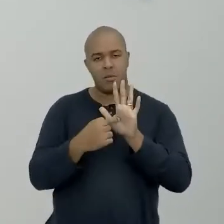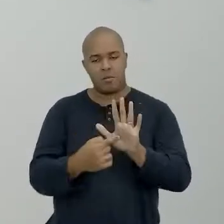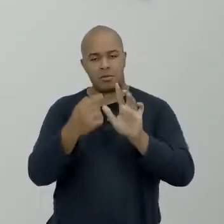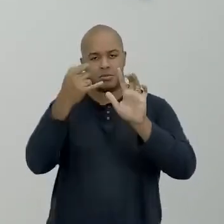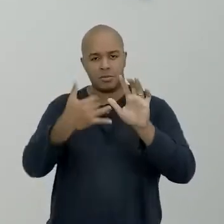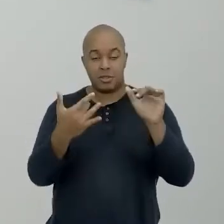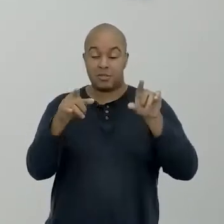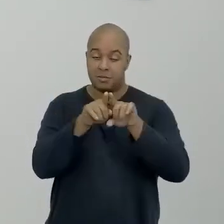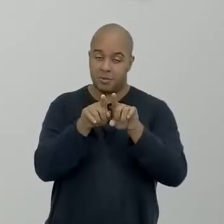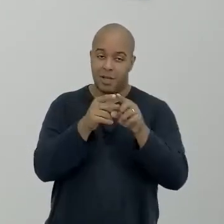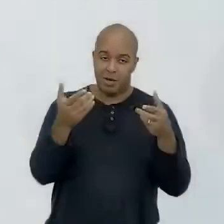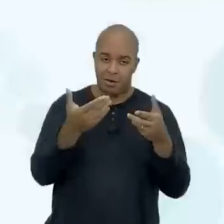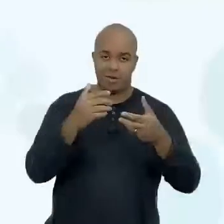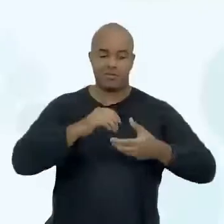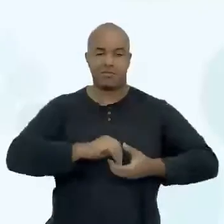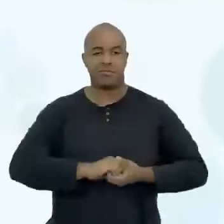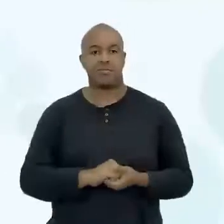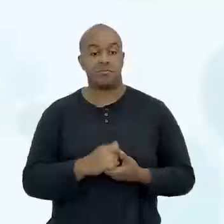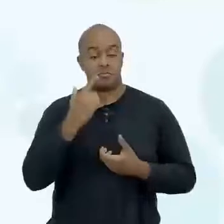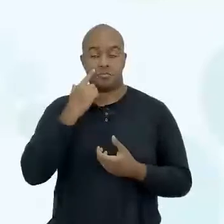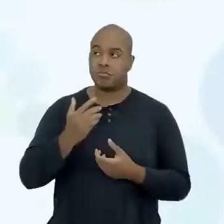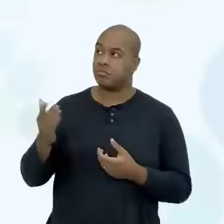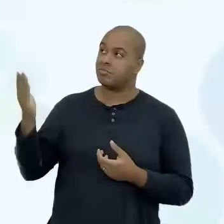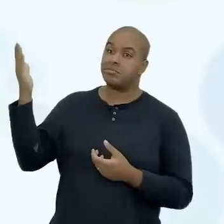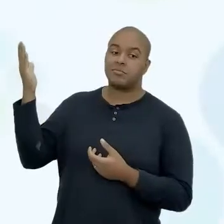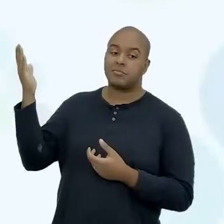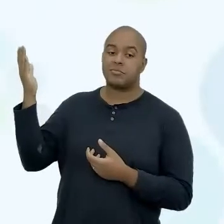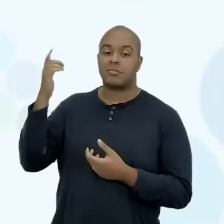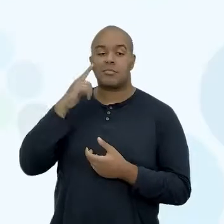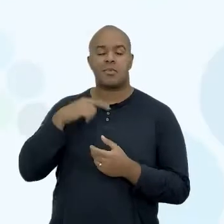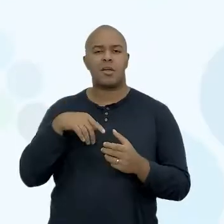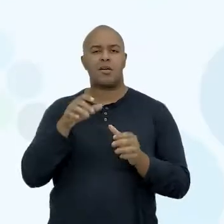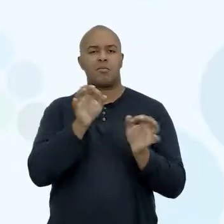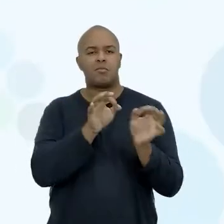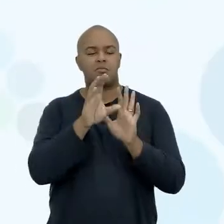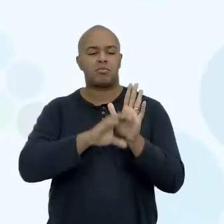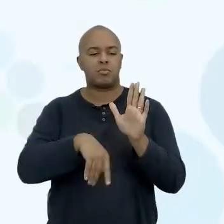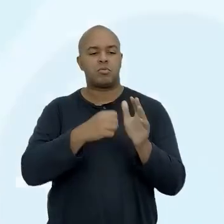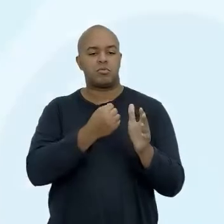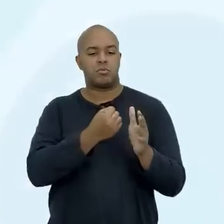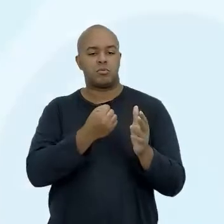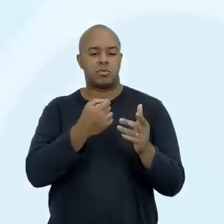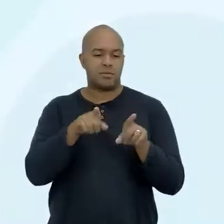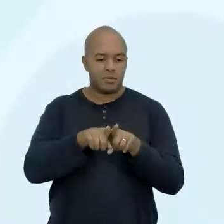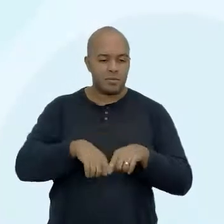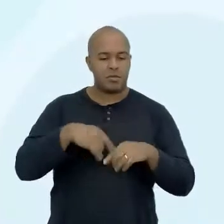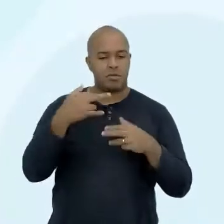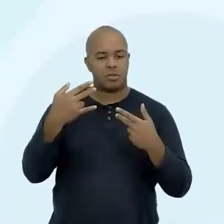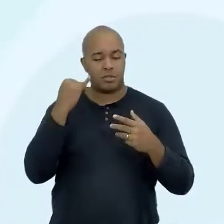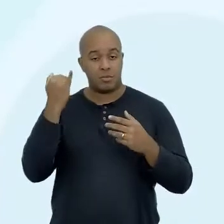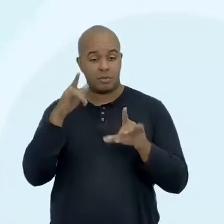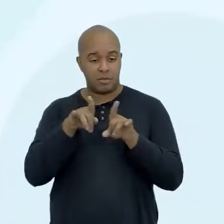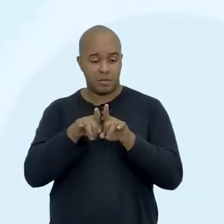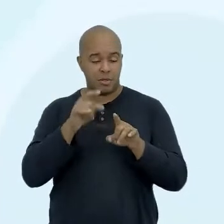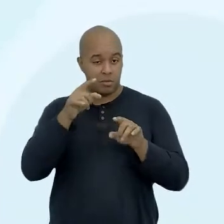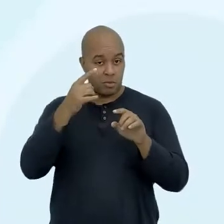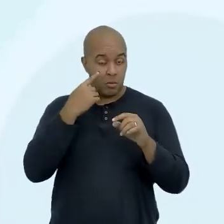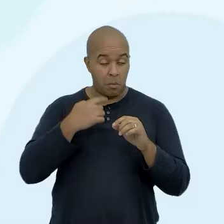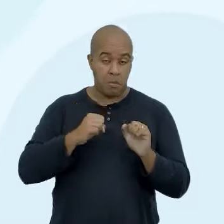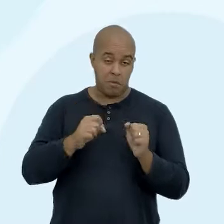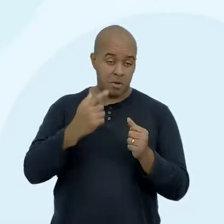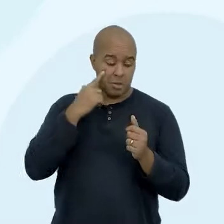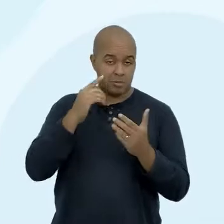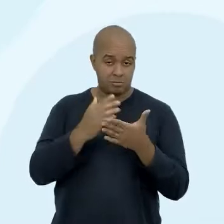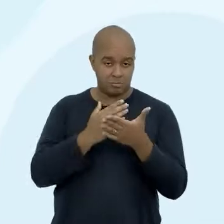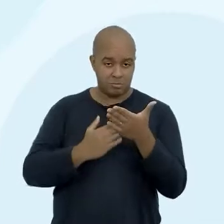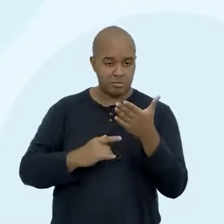apresentar agora, inclusive. Esse aqui é a unidade curricular, números também importam. Vocês podem ver que no